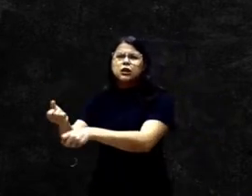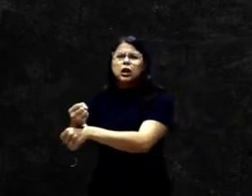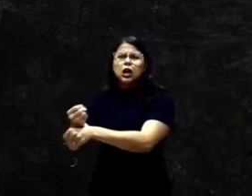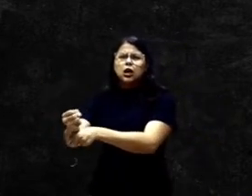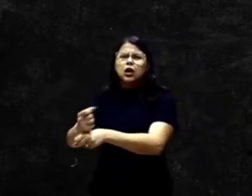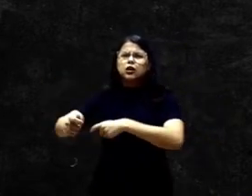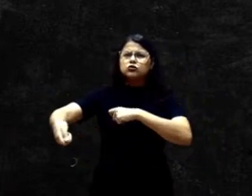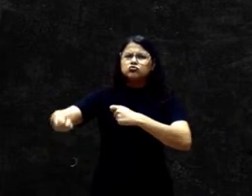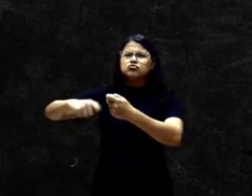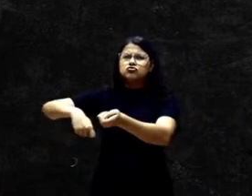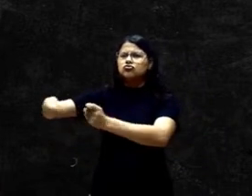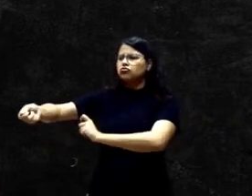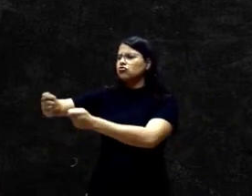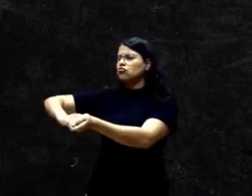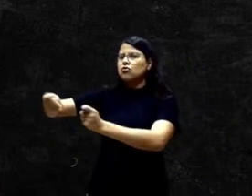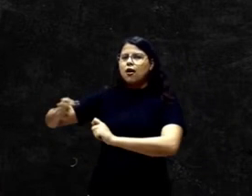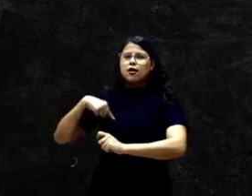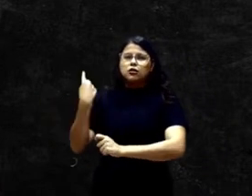negócio, lá nós vamos ter lucro.